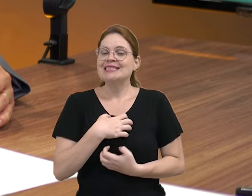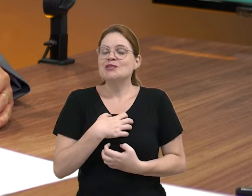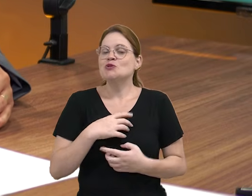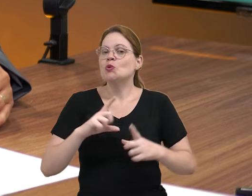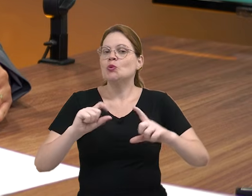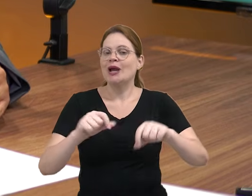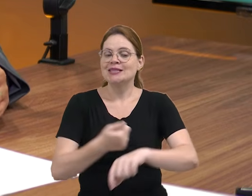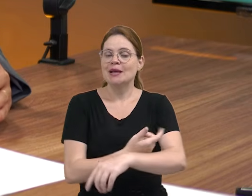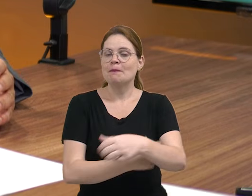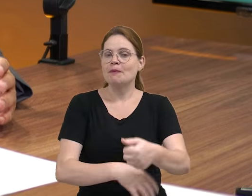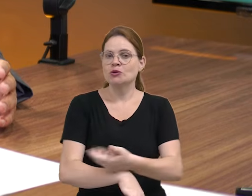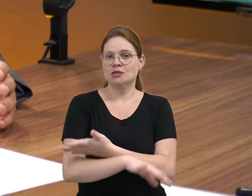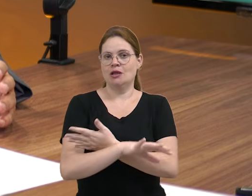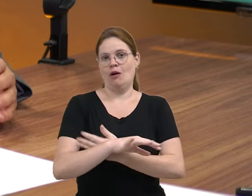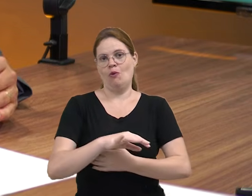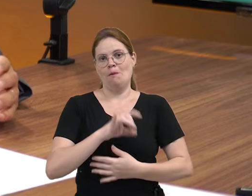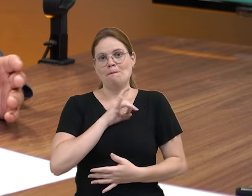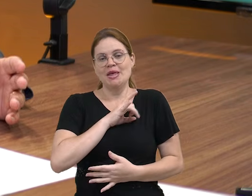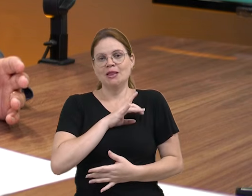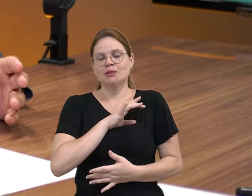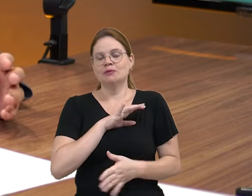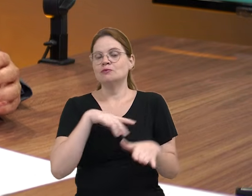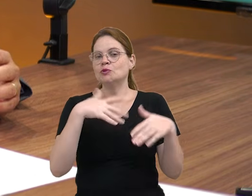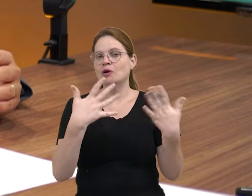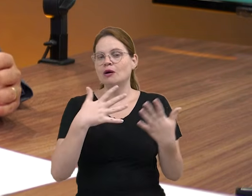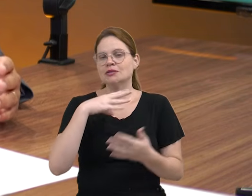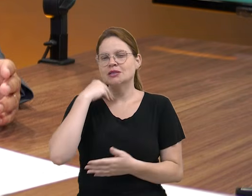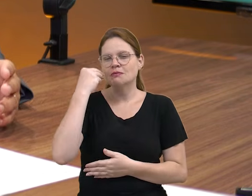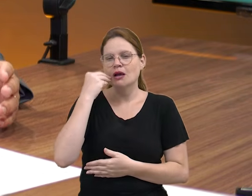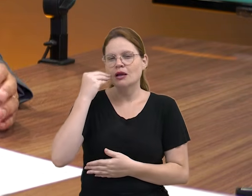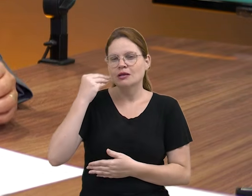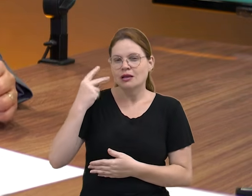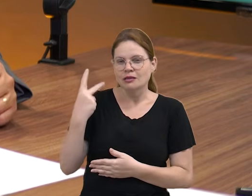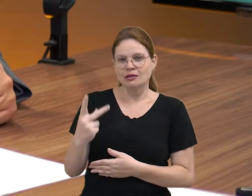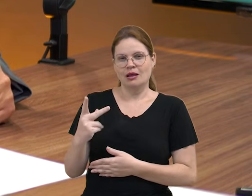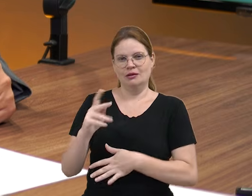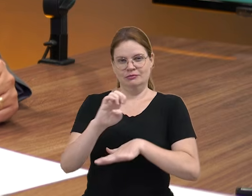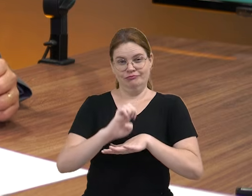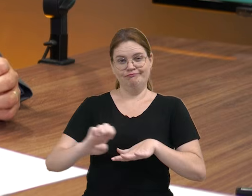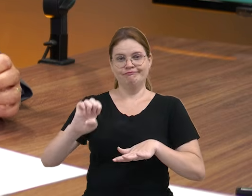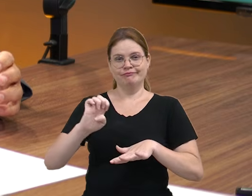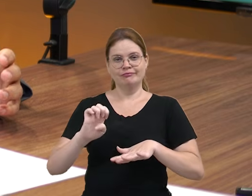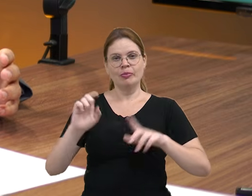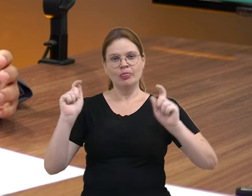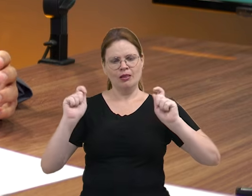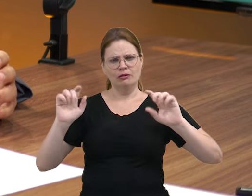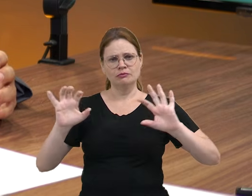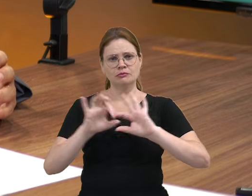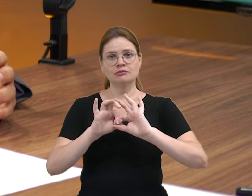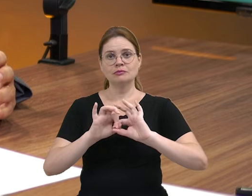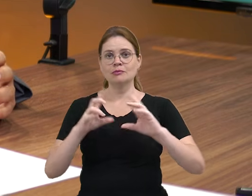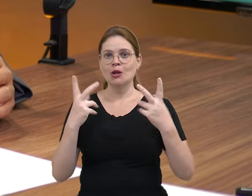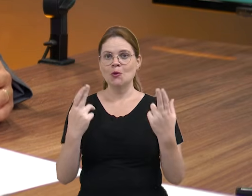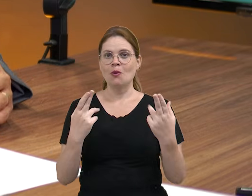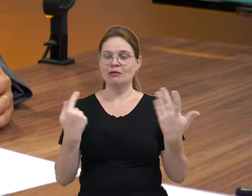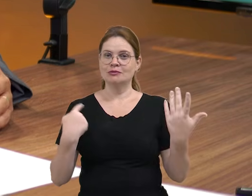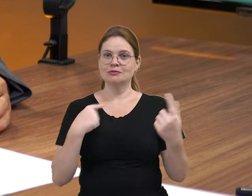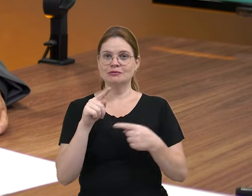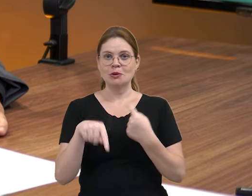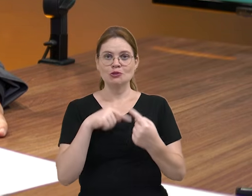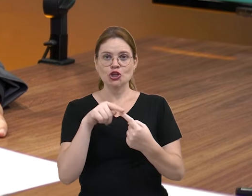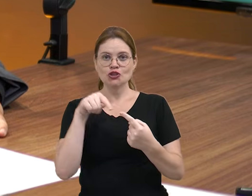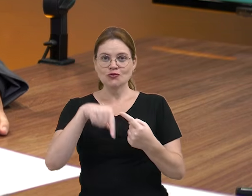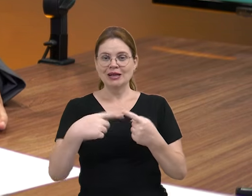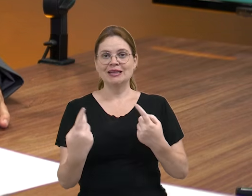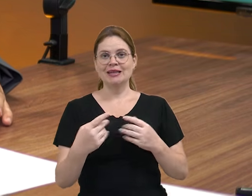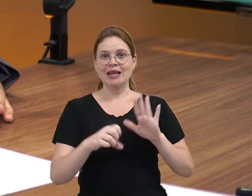aí, como esse caso, né, essa experiência de Elias, nós podemos ver, está até ligado